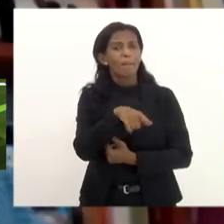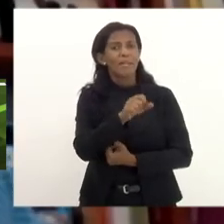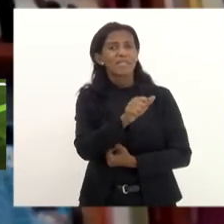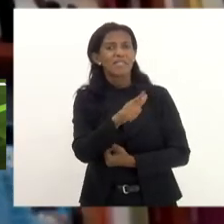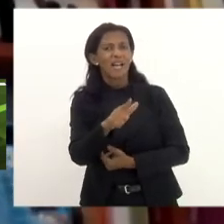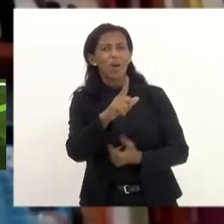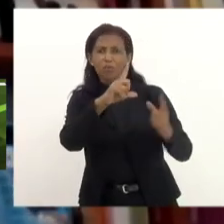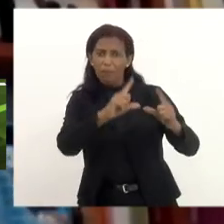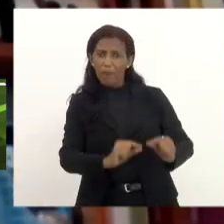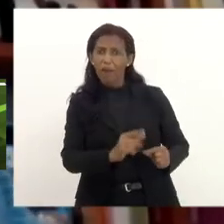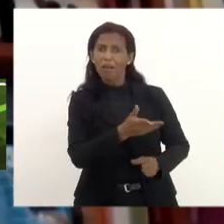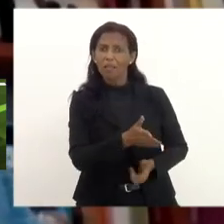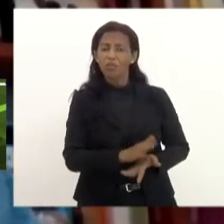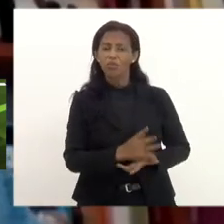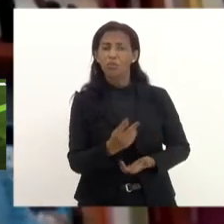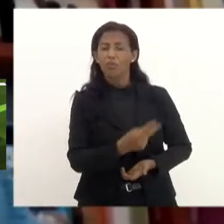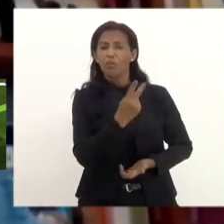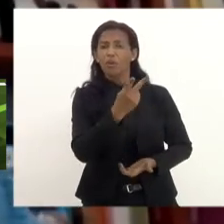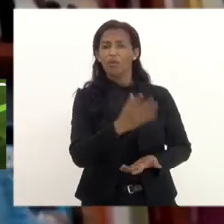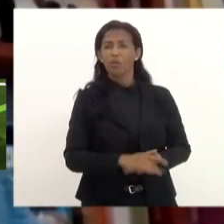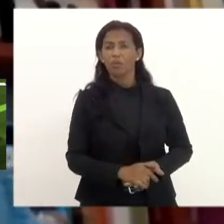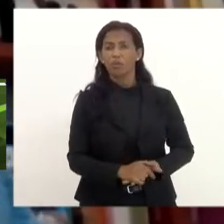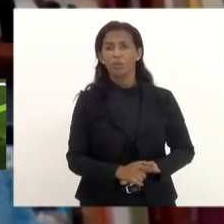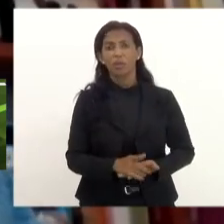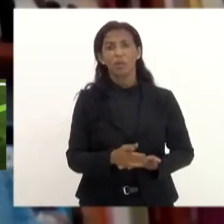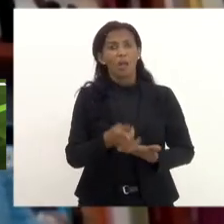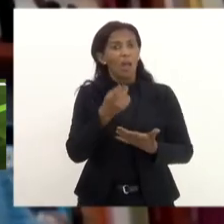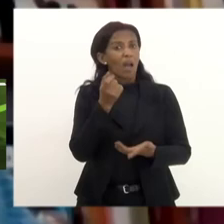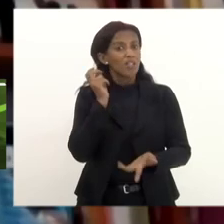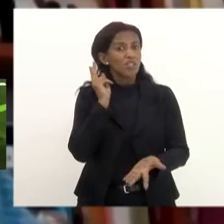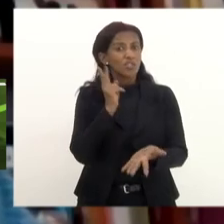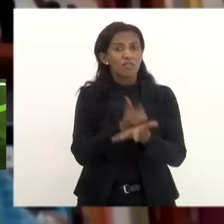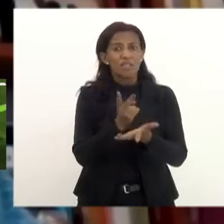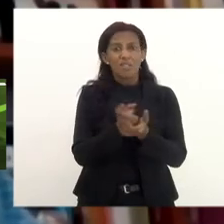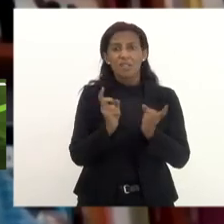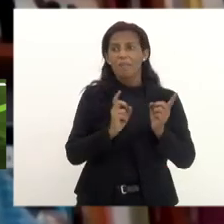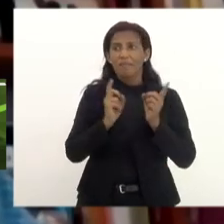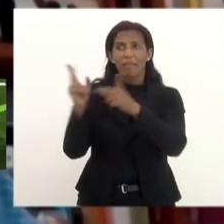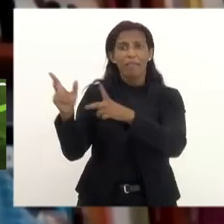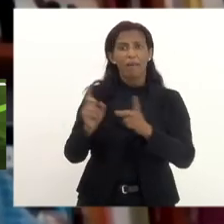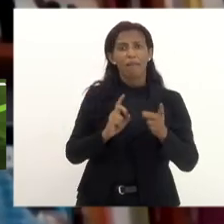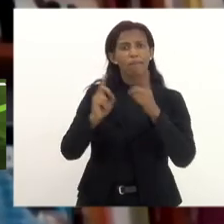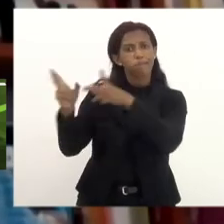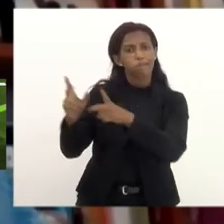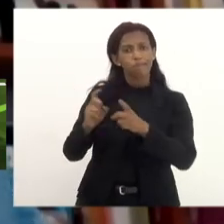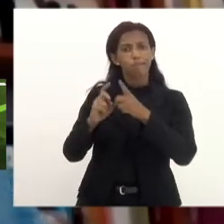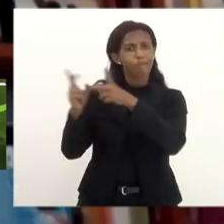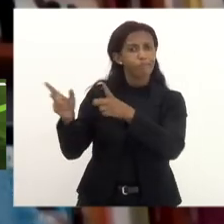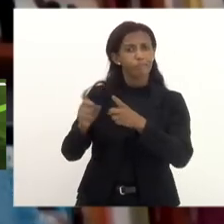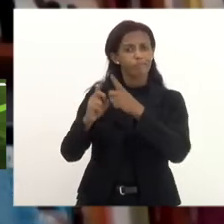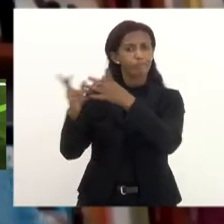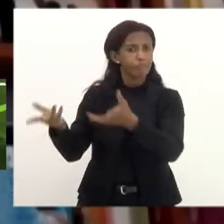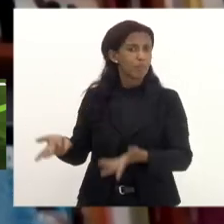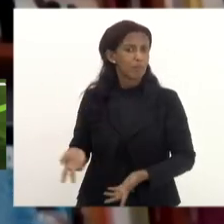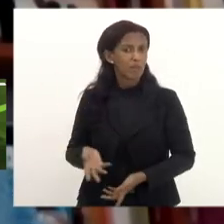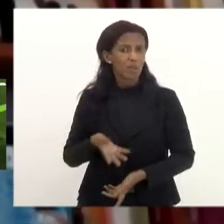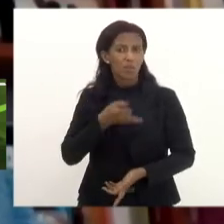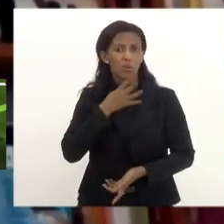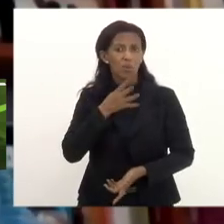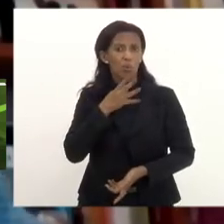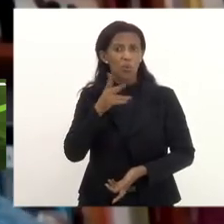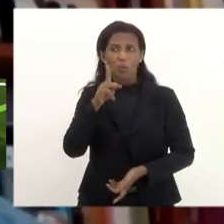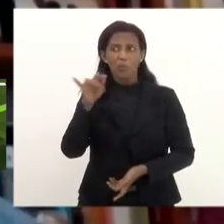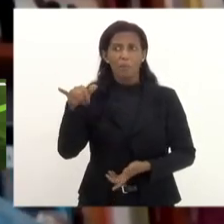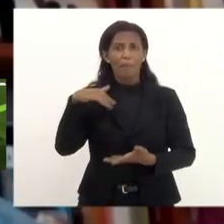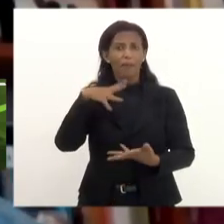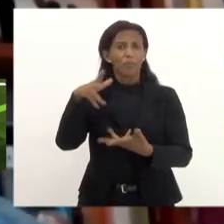né, a gente, de fato, vai ser isso, a gente vai ser exportador de commodities, gente. Eu não conheço um país do mundo que tenha sido